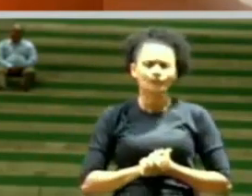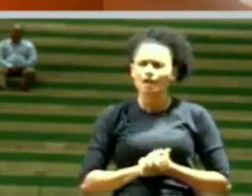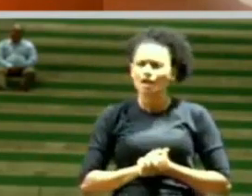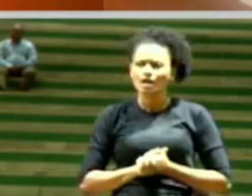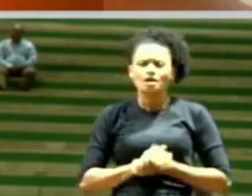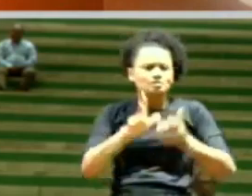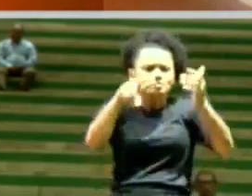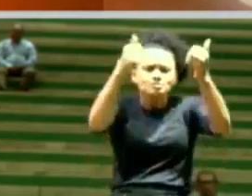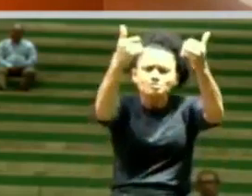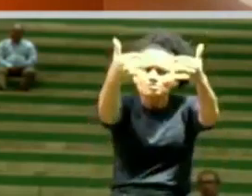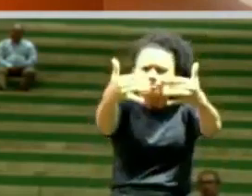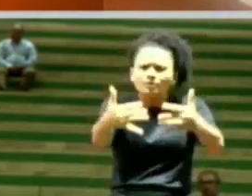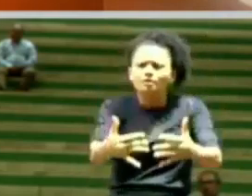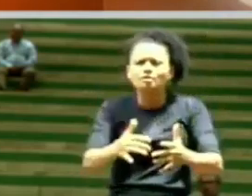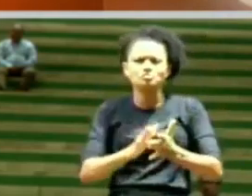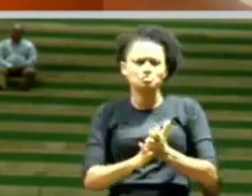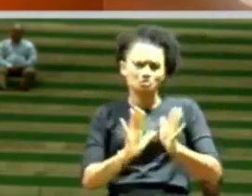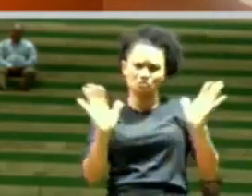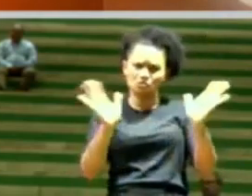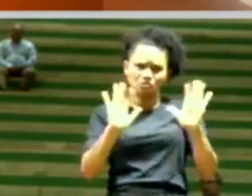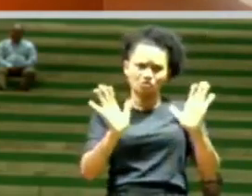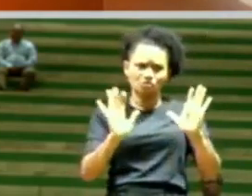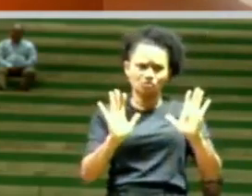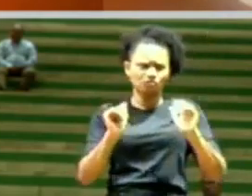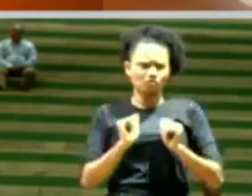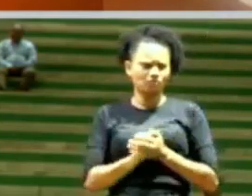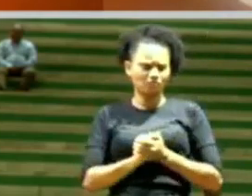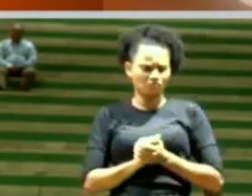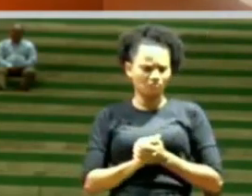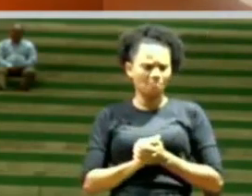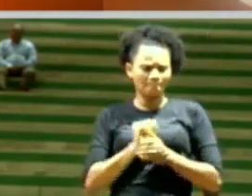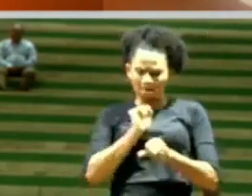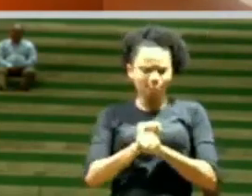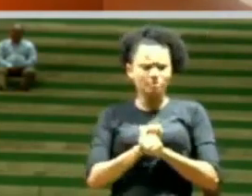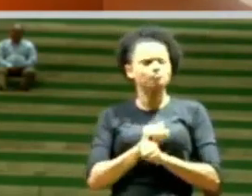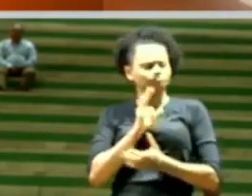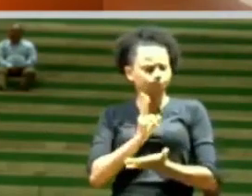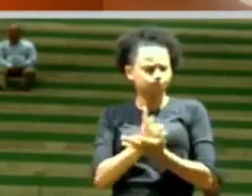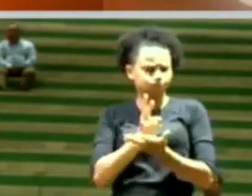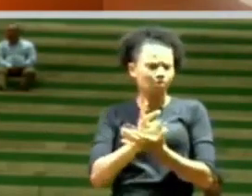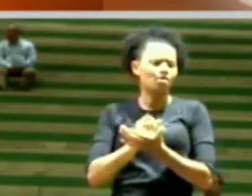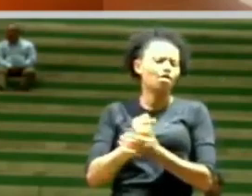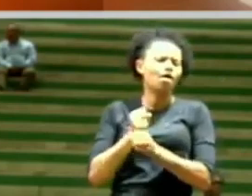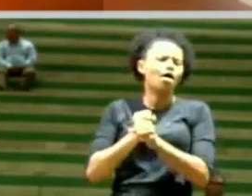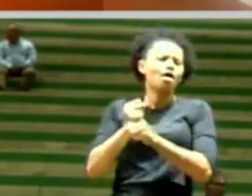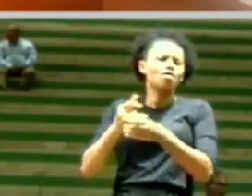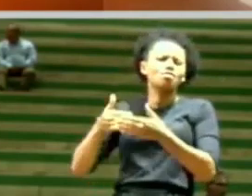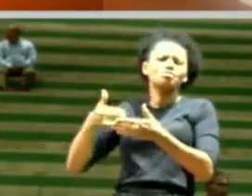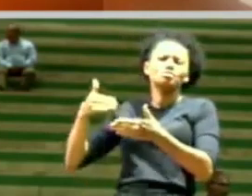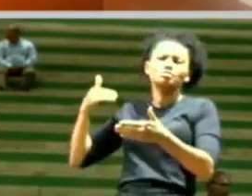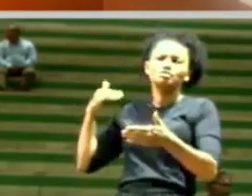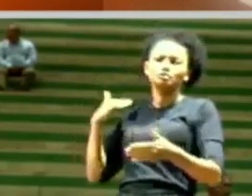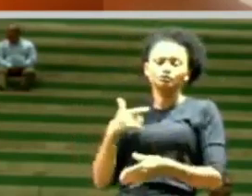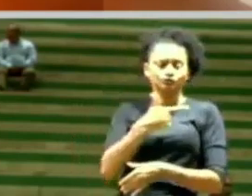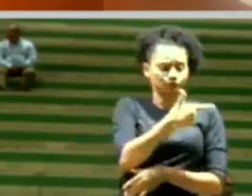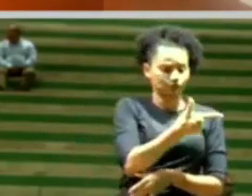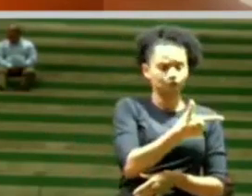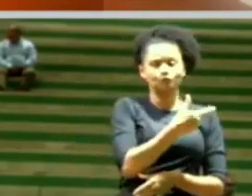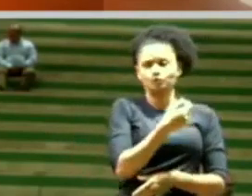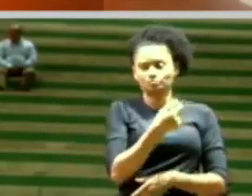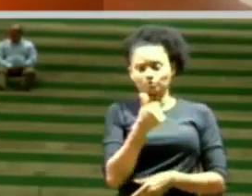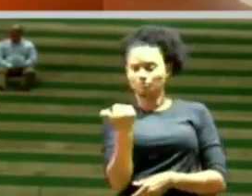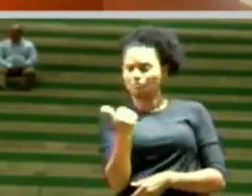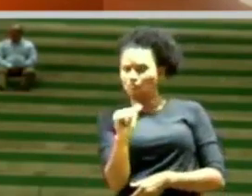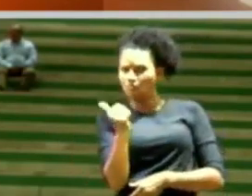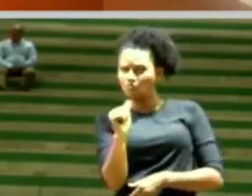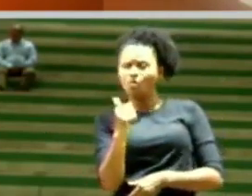Deixa eu lhe dizer uma coisa, e eu não vou lhes cansar. Há alguns anos atrás, no ano de 2011,